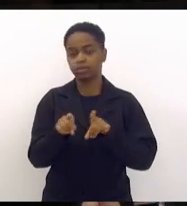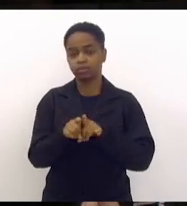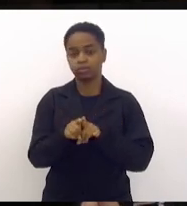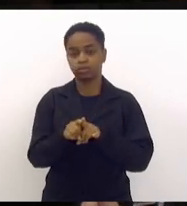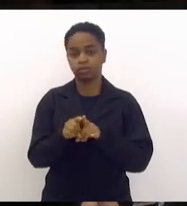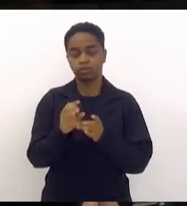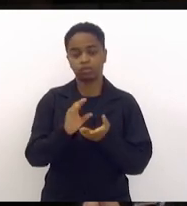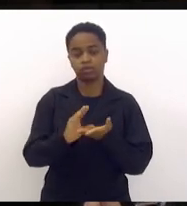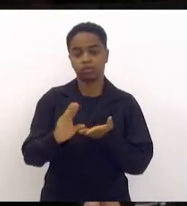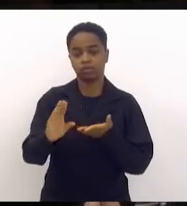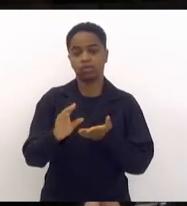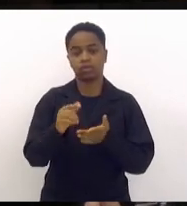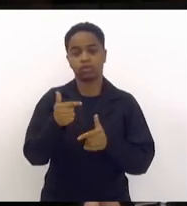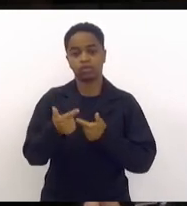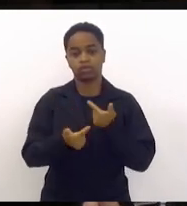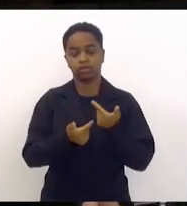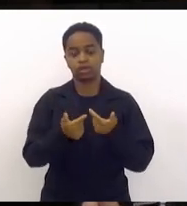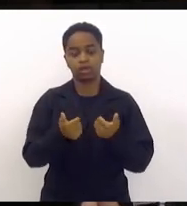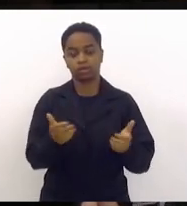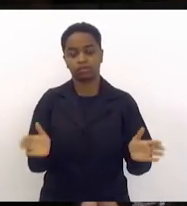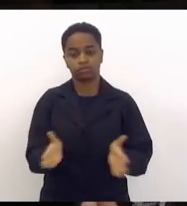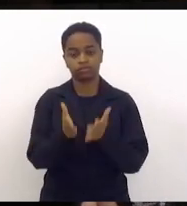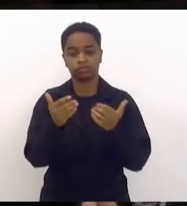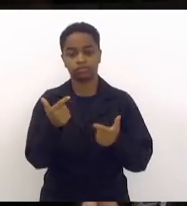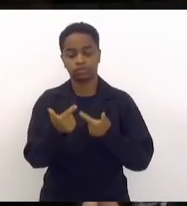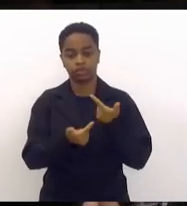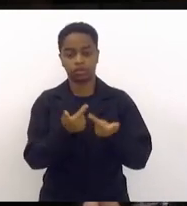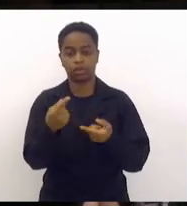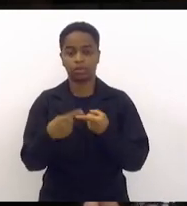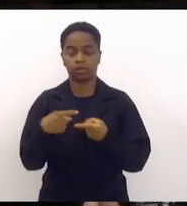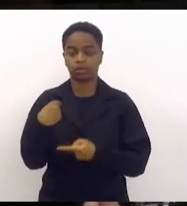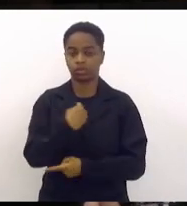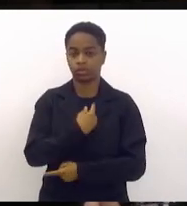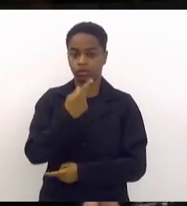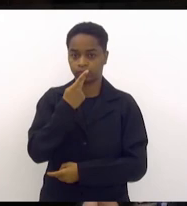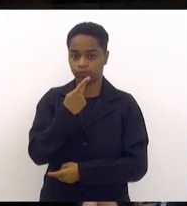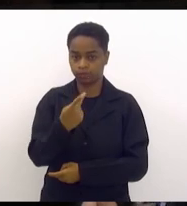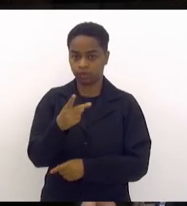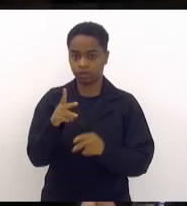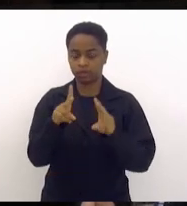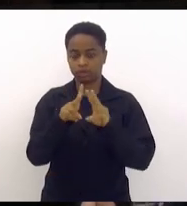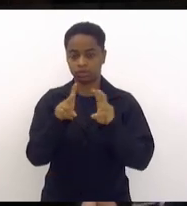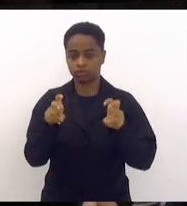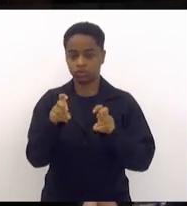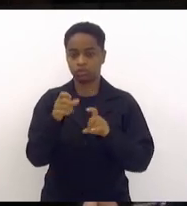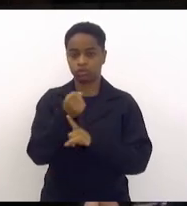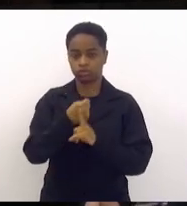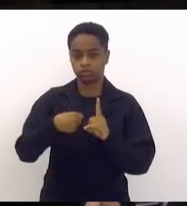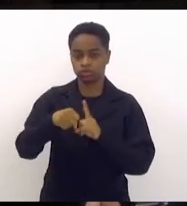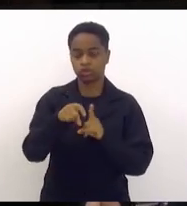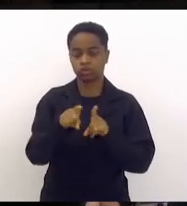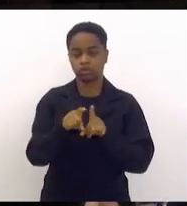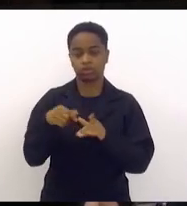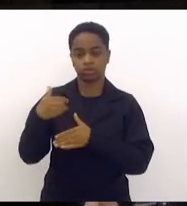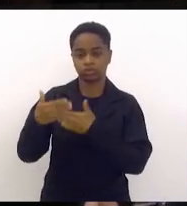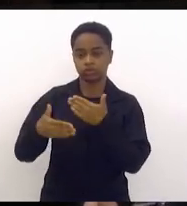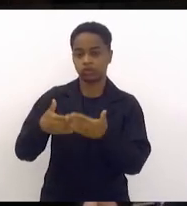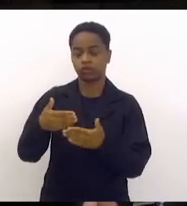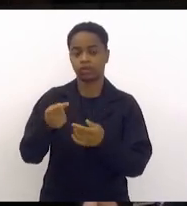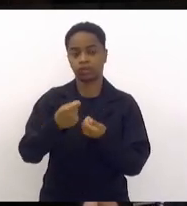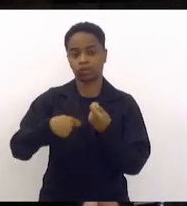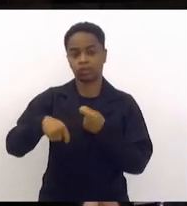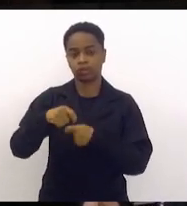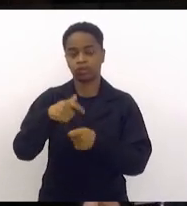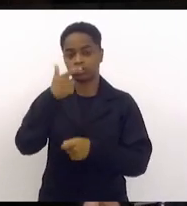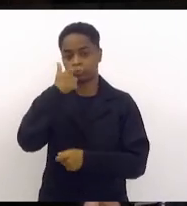da empregabilidade porque quando nós falamos na na questão social no desenvolvimento econômico e eu